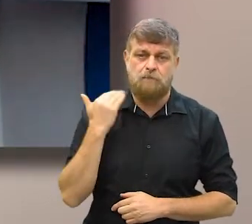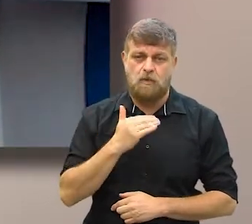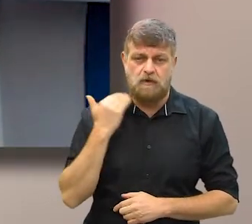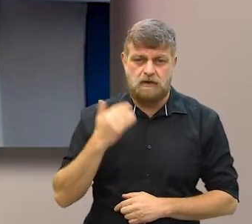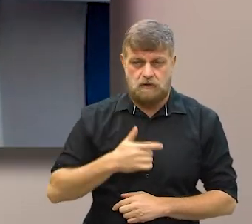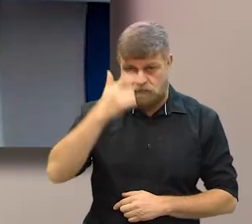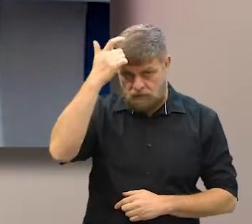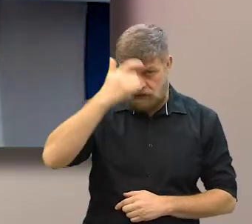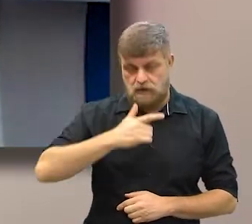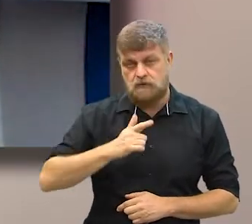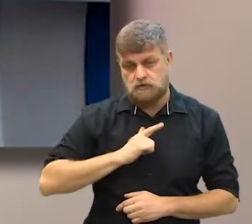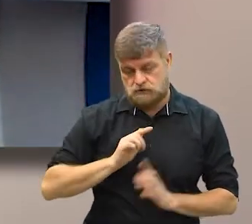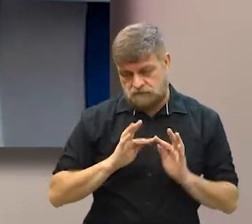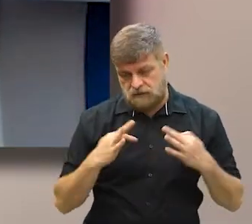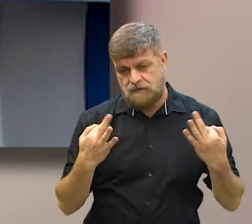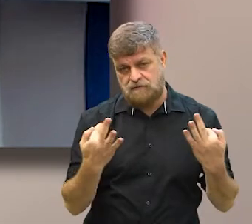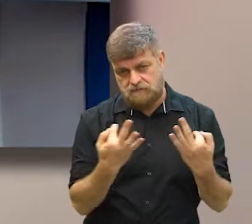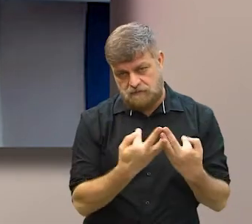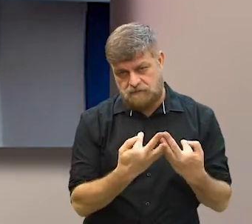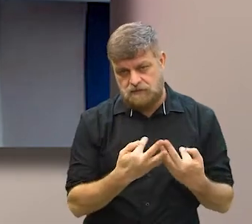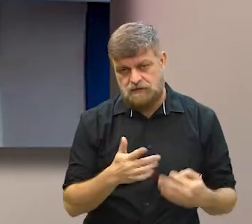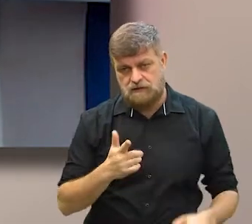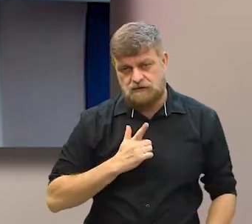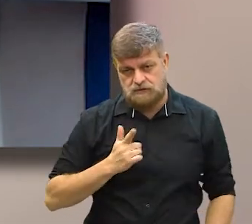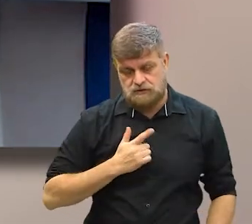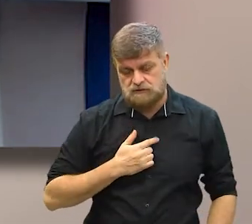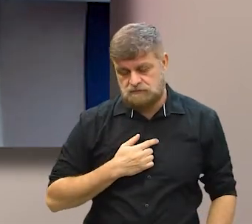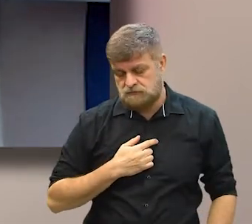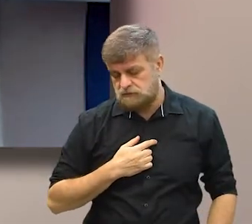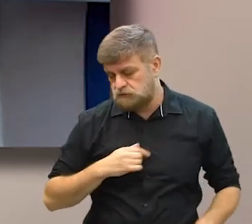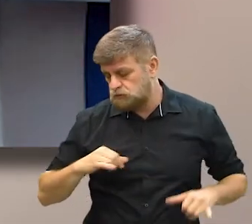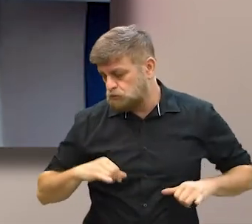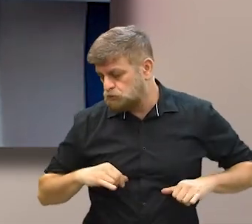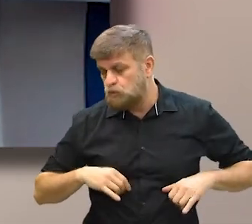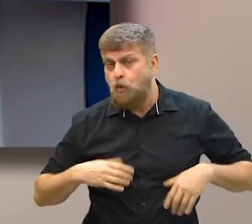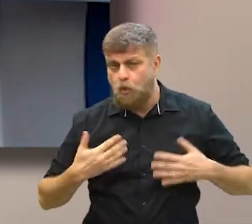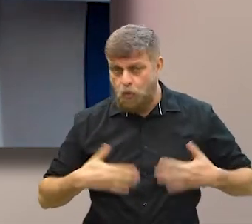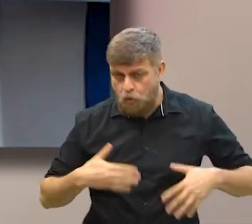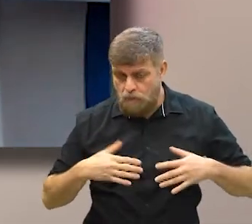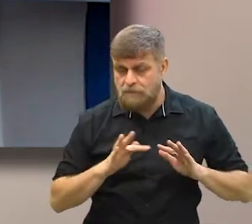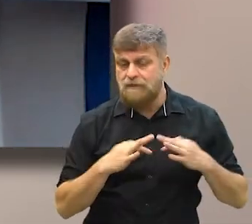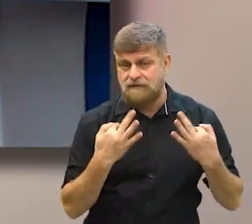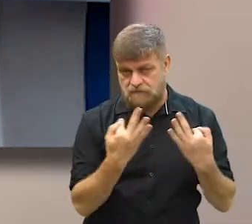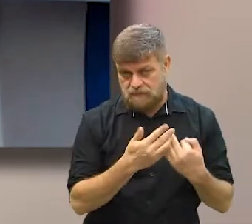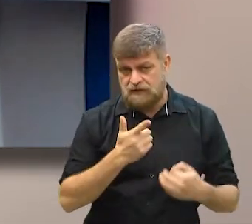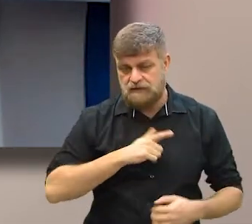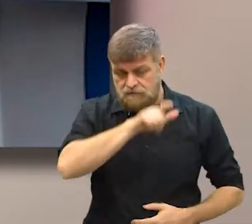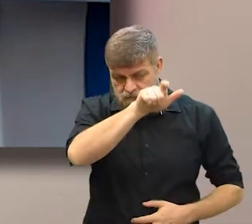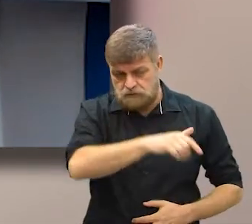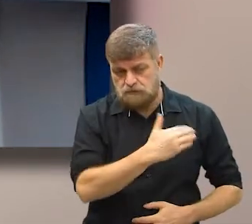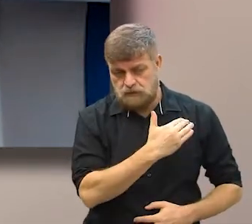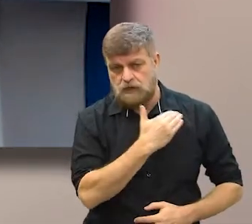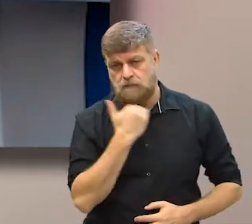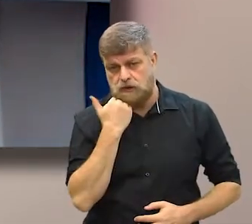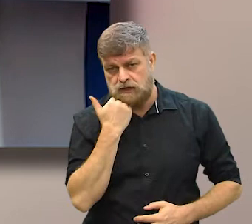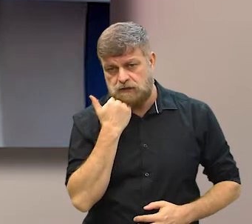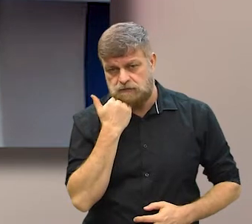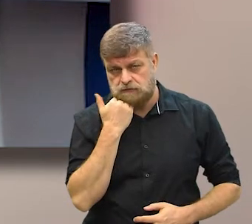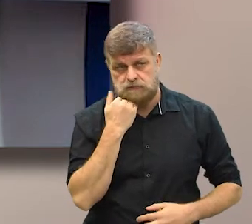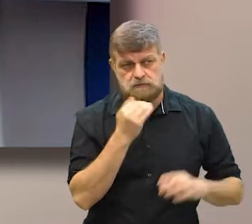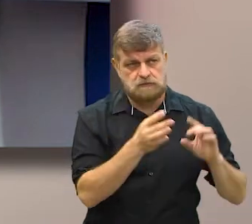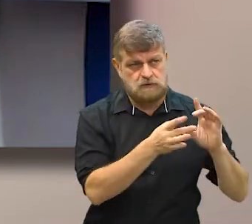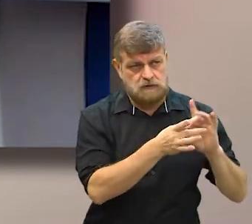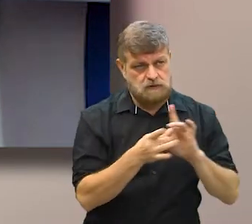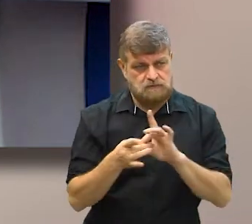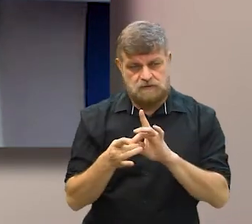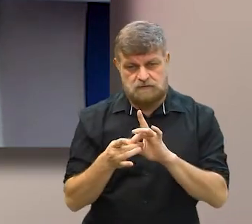sei você, eu tive perdas na minha família, perdas profundas. Enfim. E nesse contexto,